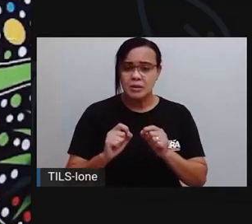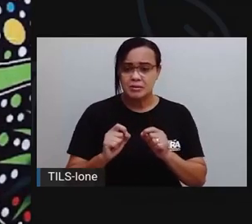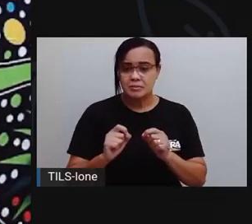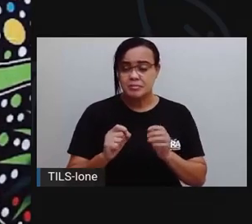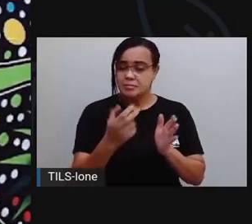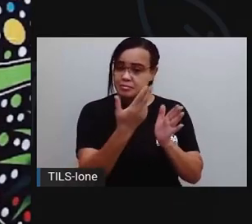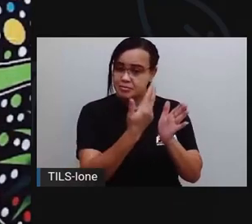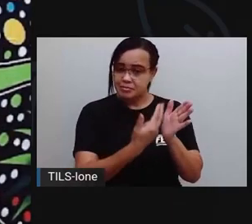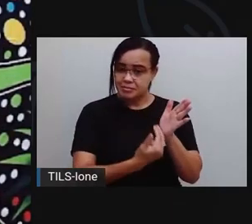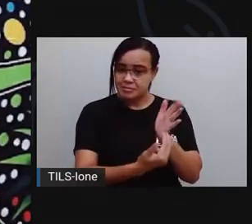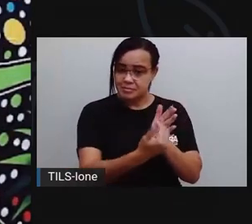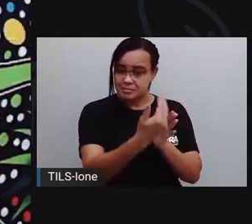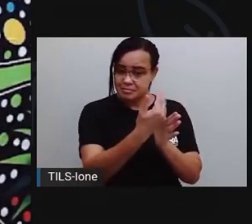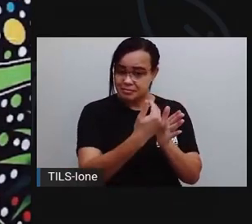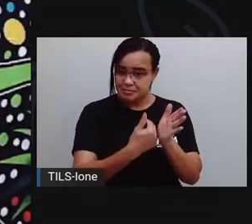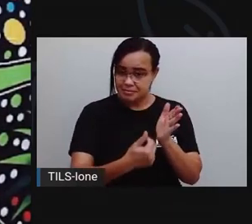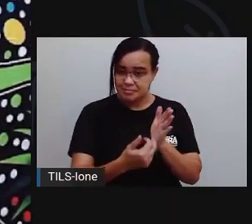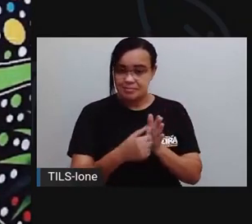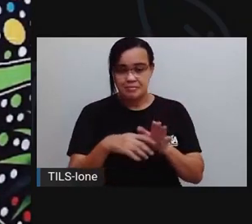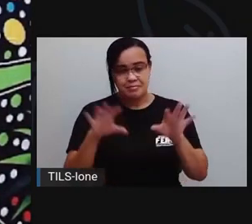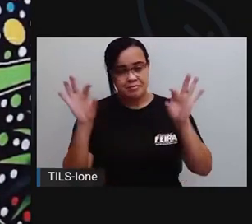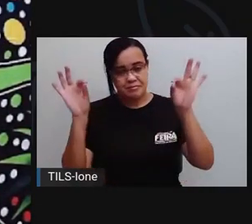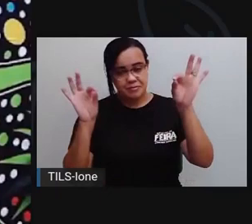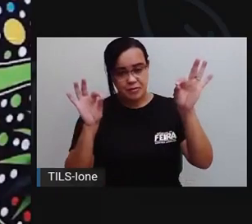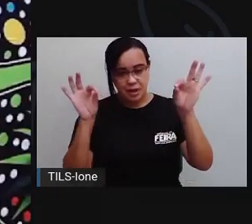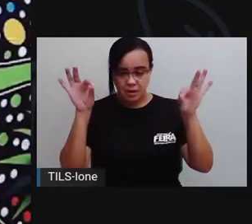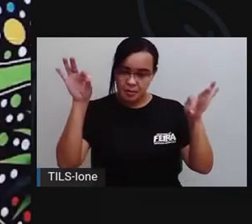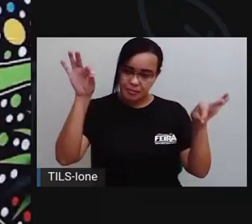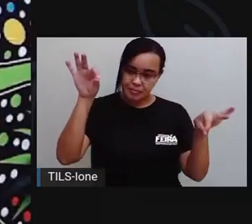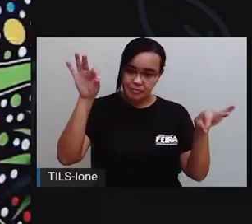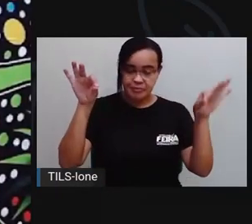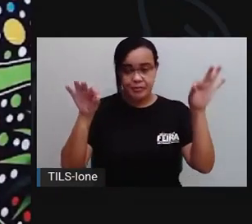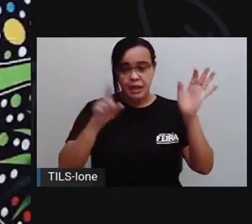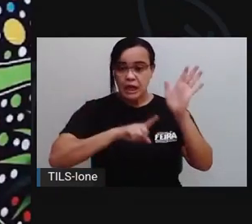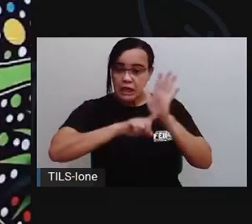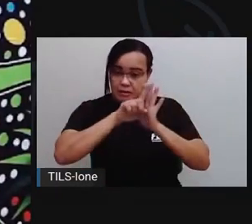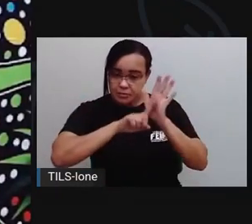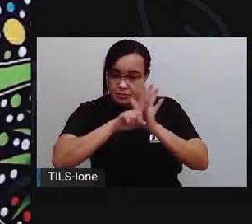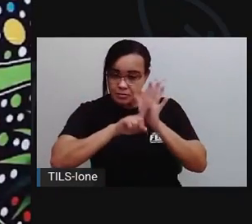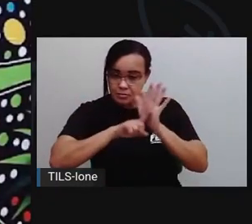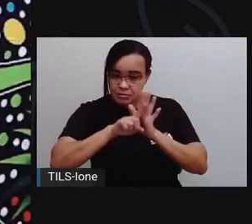Então, você vai olhar a sua peça... Então, aqui no caso é a nossa meia.